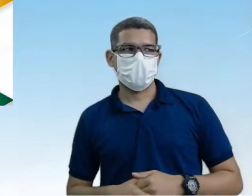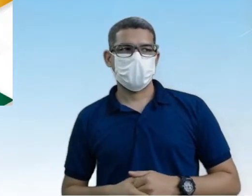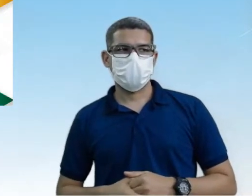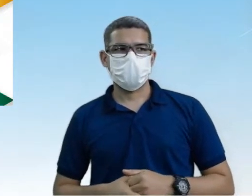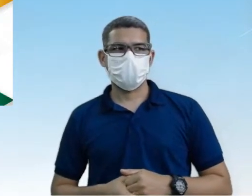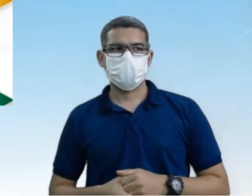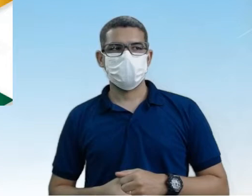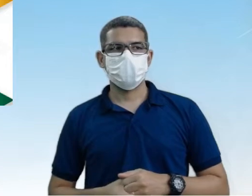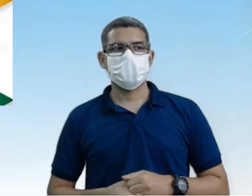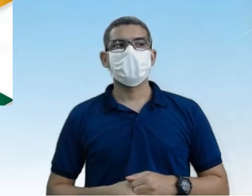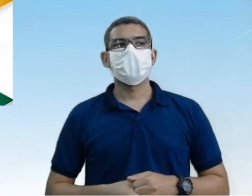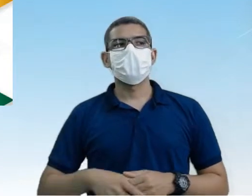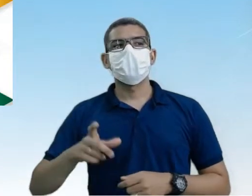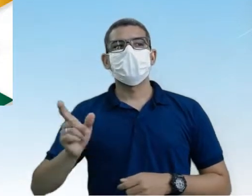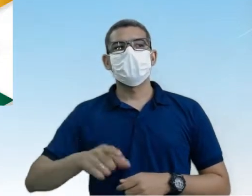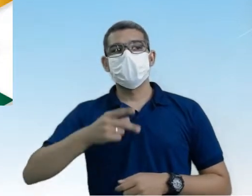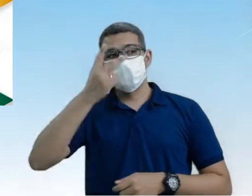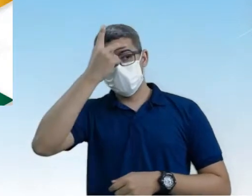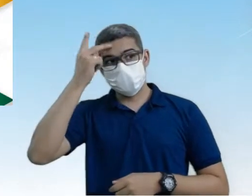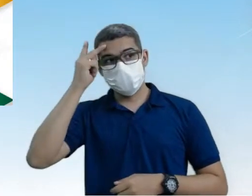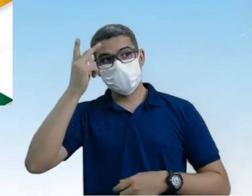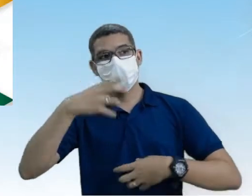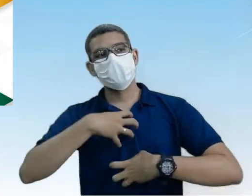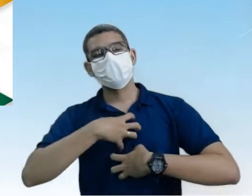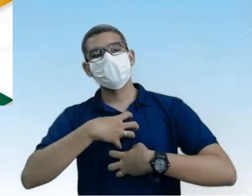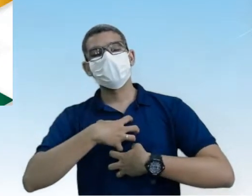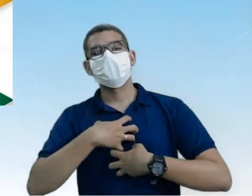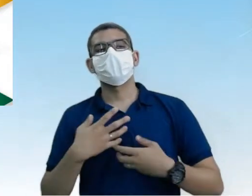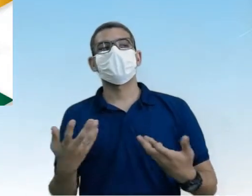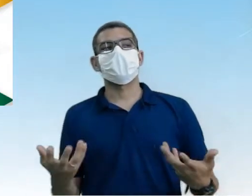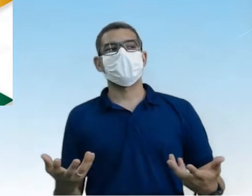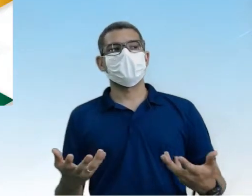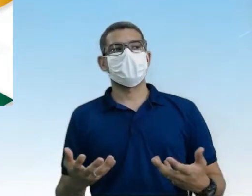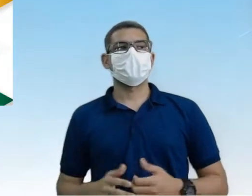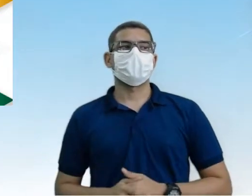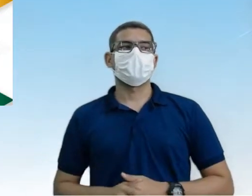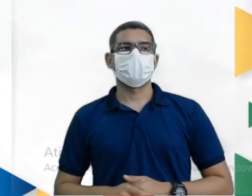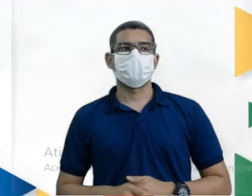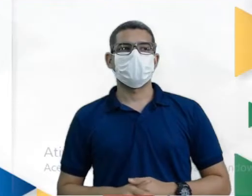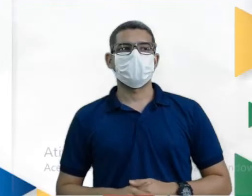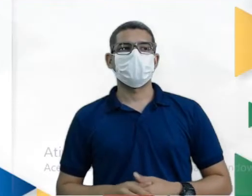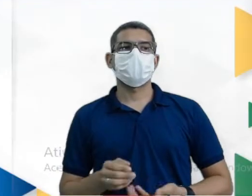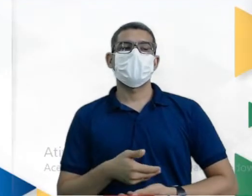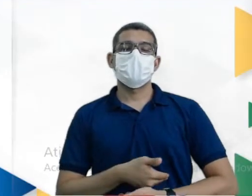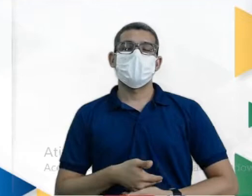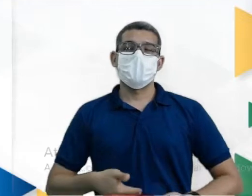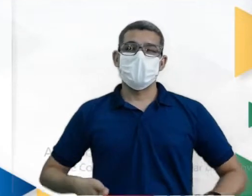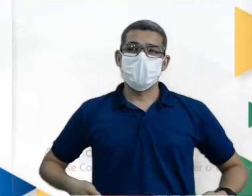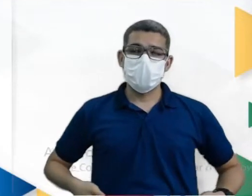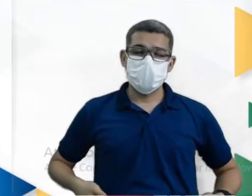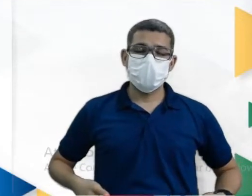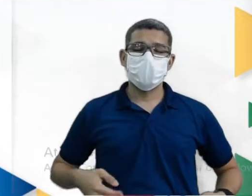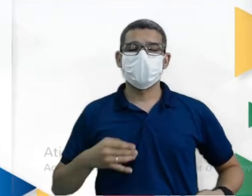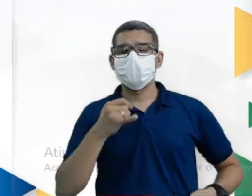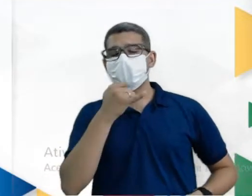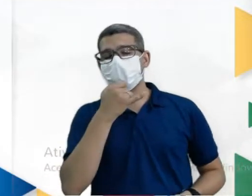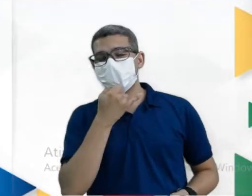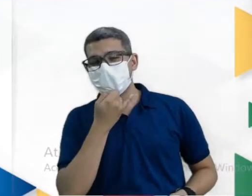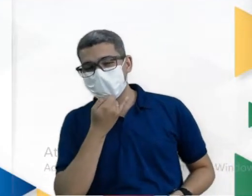como é que essas pessoas se sentem, o que é que elas passam, né? Então tem aí, ó, hunger, fome, sadness,